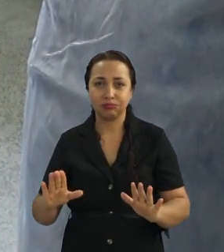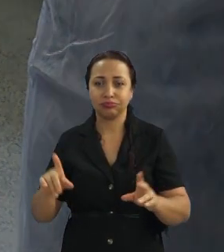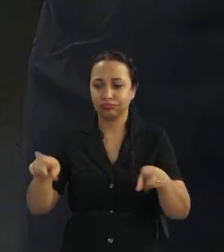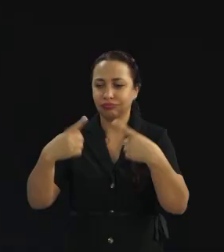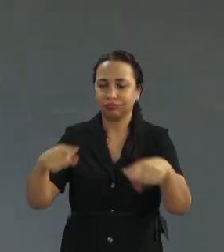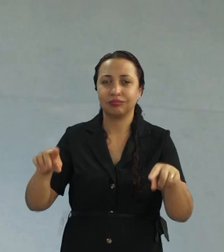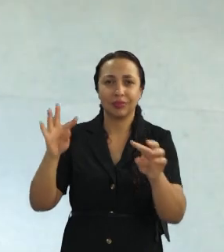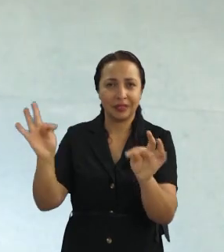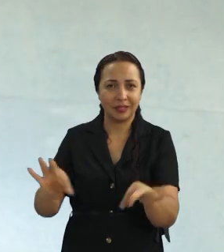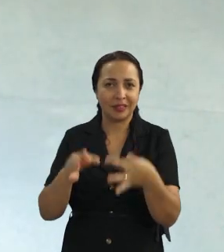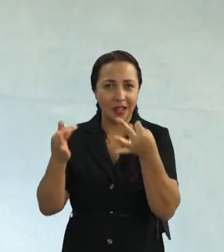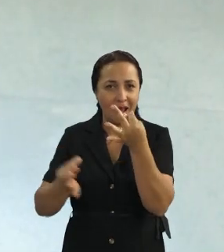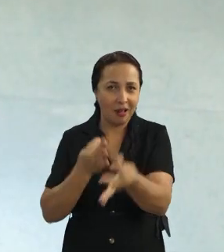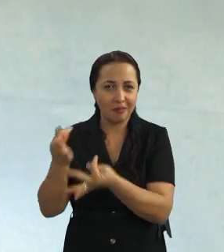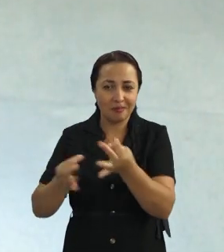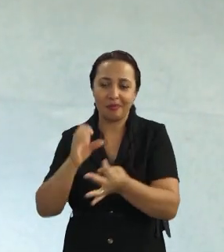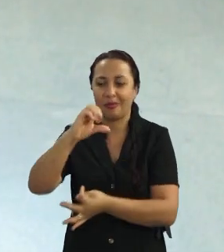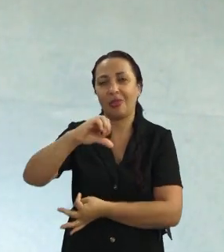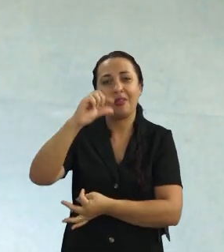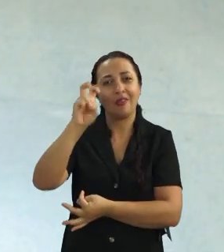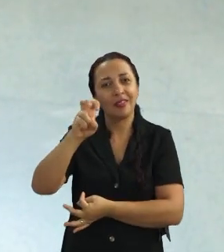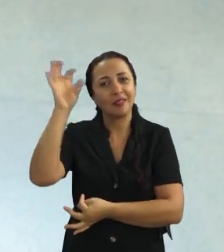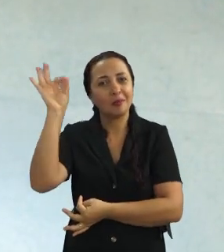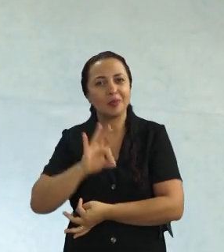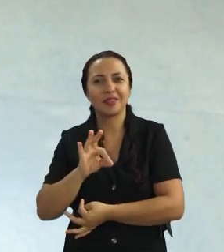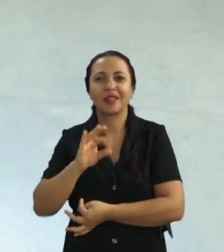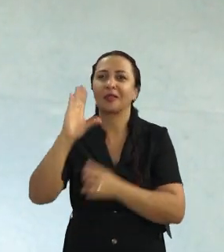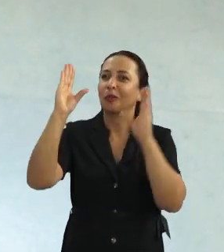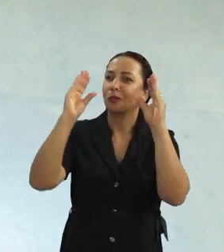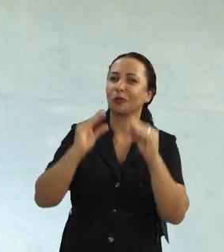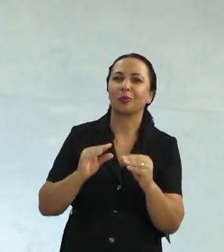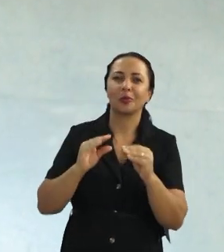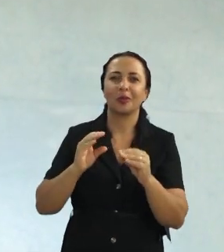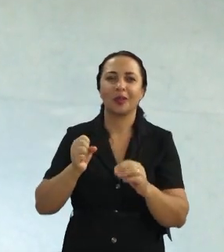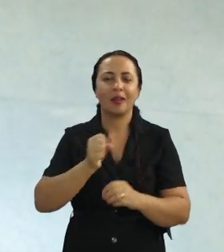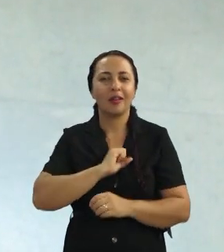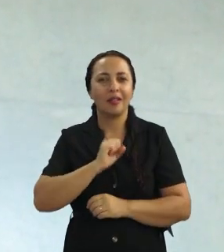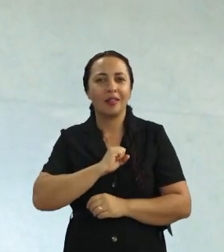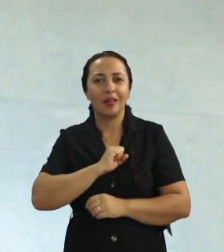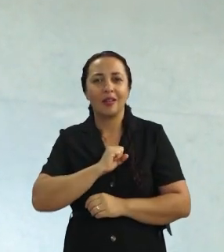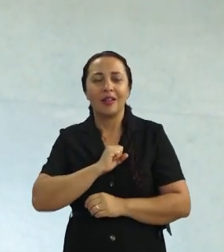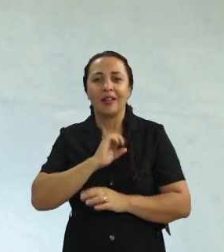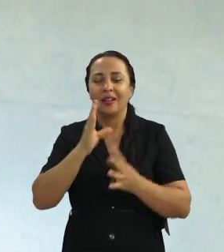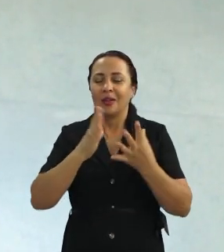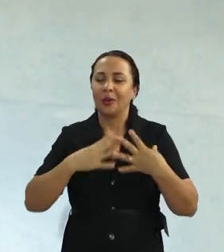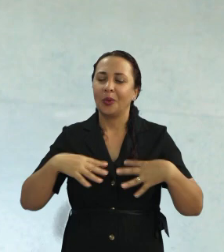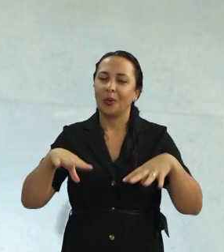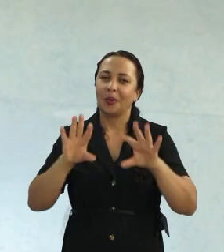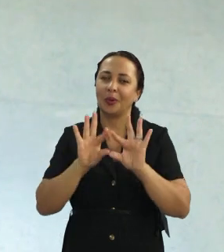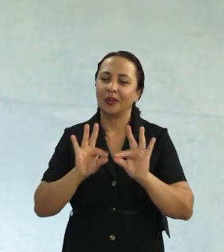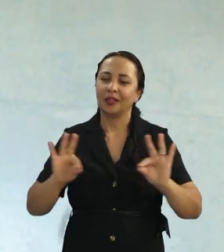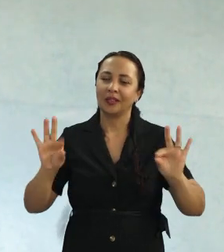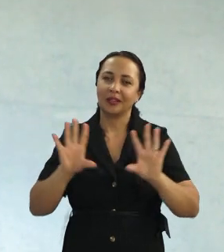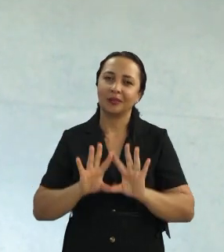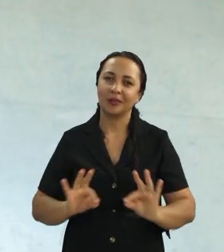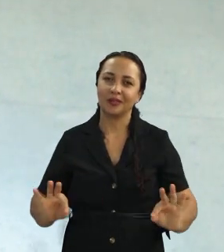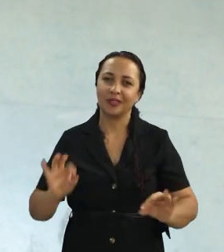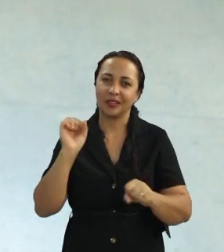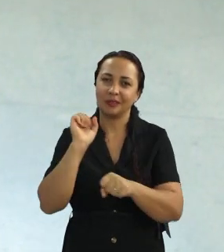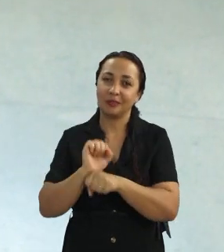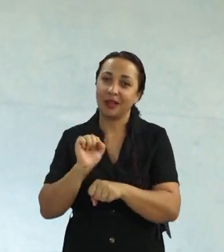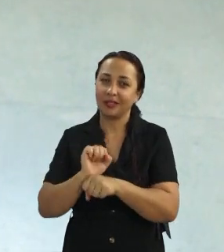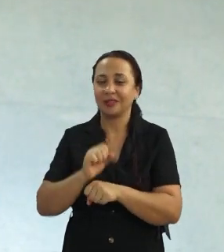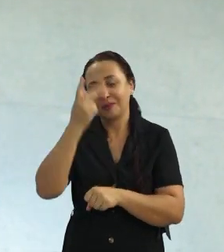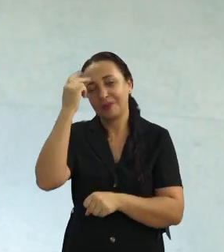passa pela musicoterapia, vamos dizer que 95% respondem super bem, diminuindo os batimentos cardíacos dentro de um nível de estabilidade